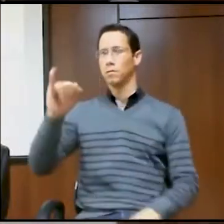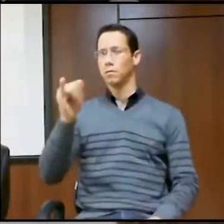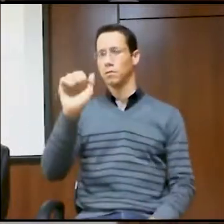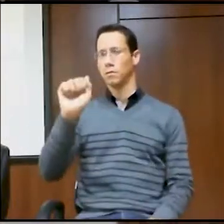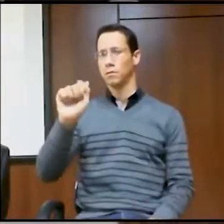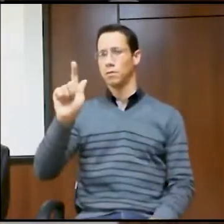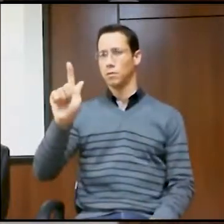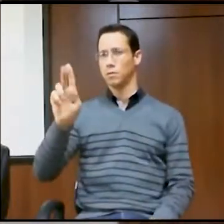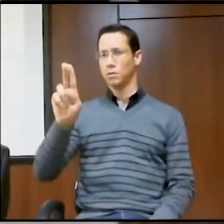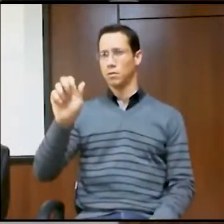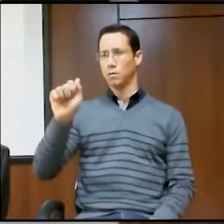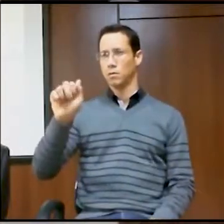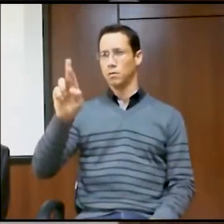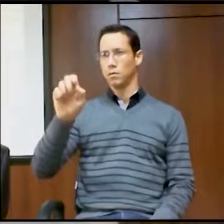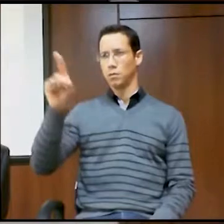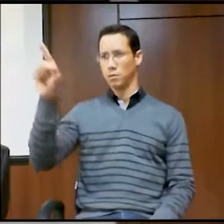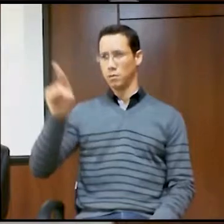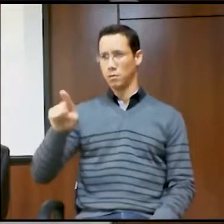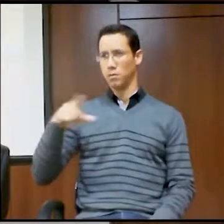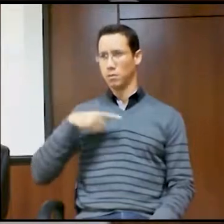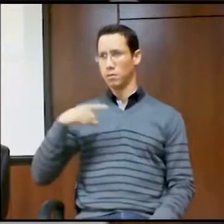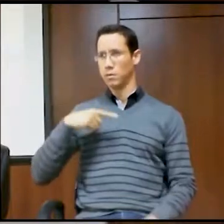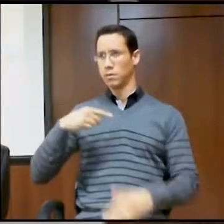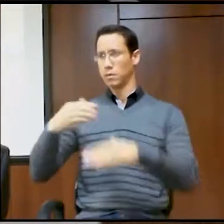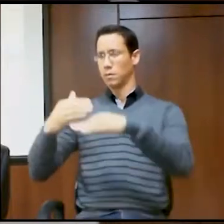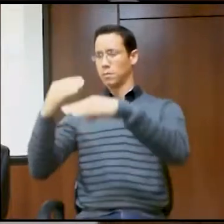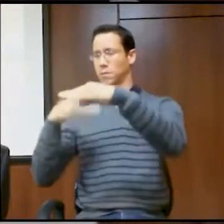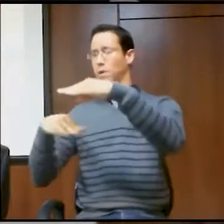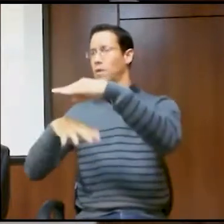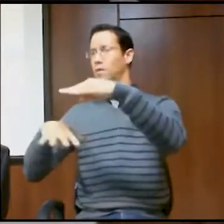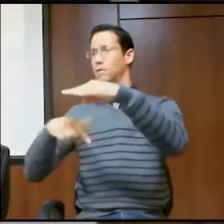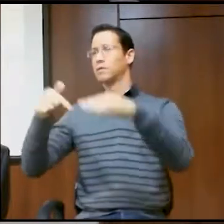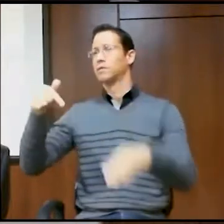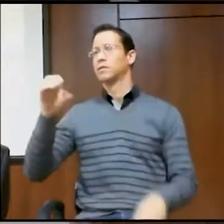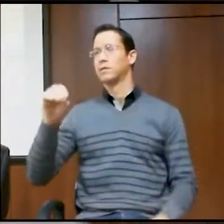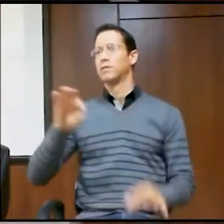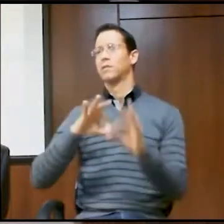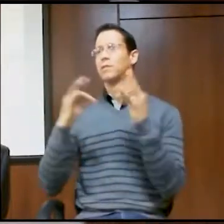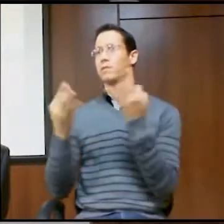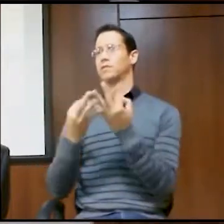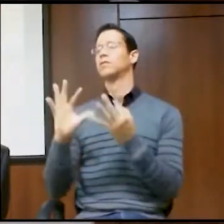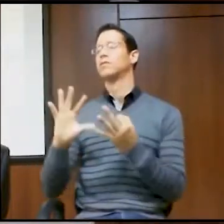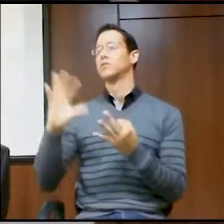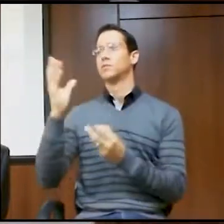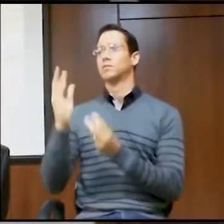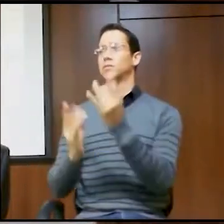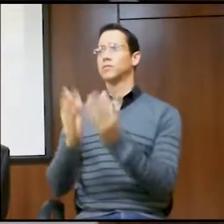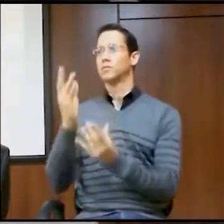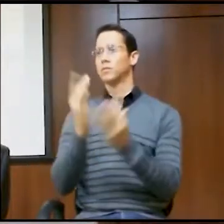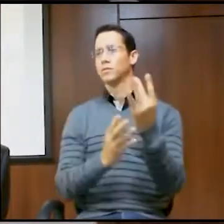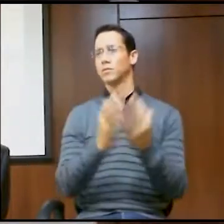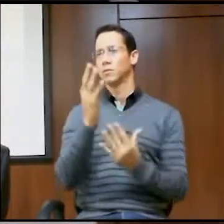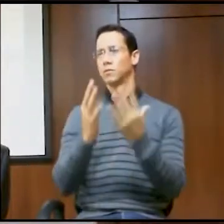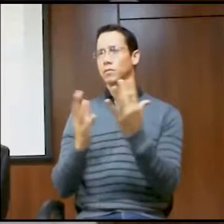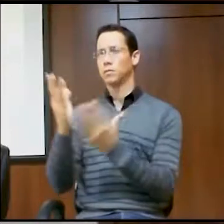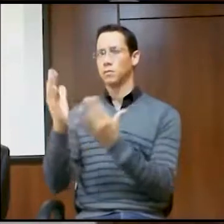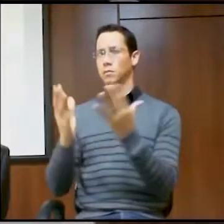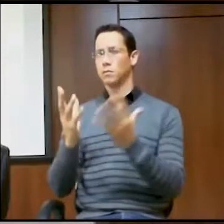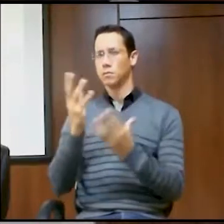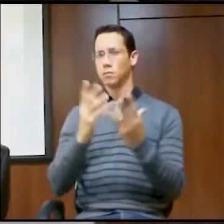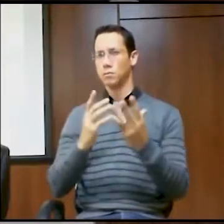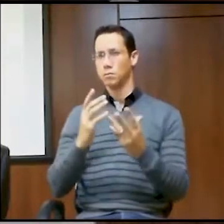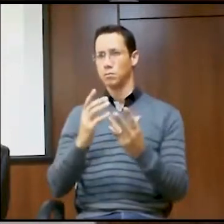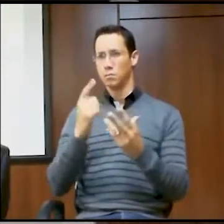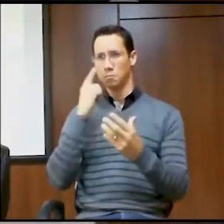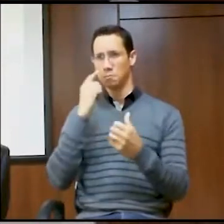de 70 famílias estavam ali debaixo do viaduto e foram tomadas por um incêndio. Não sei se vocês acompanharam, essa situação do